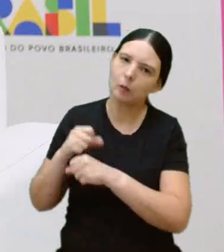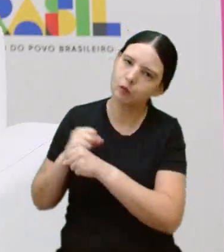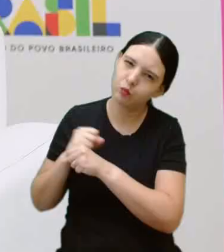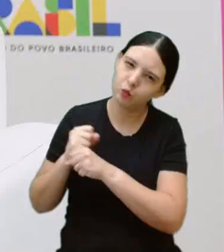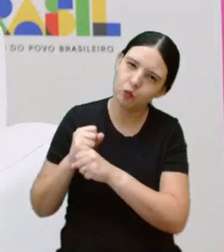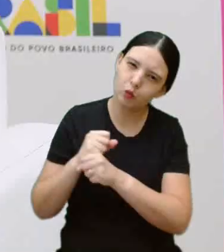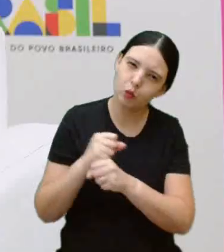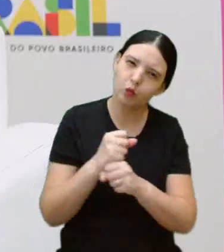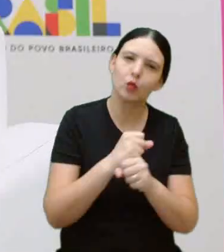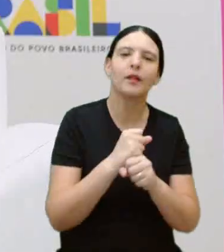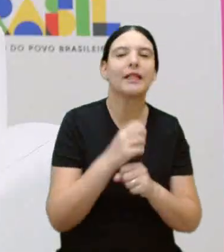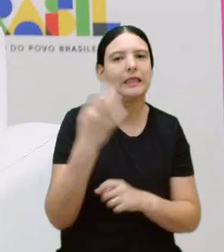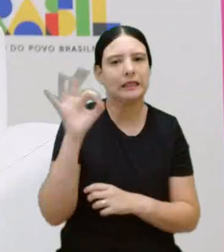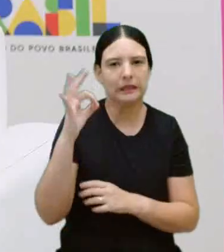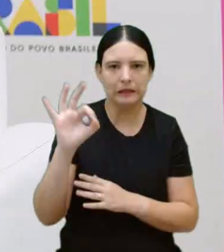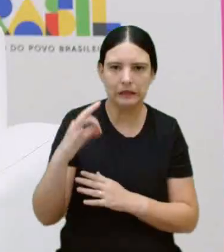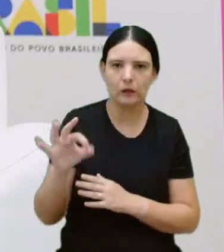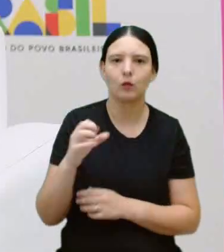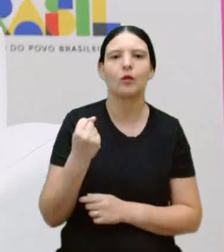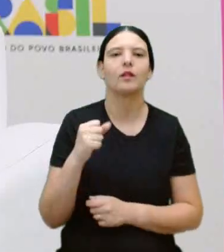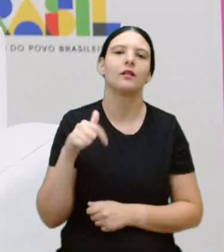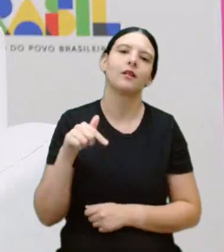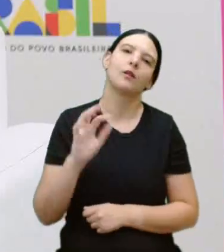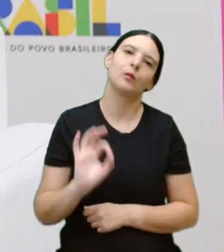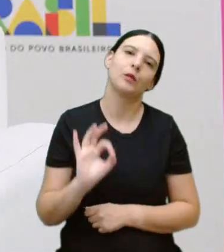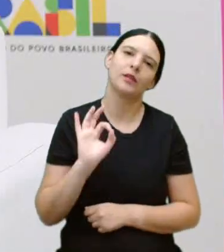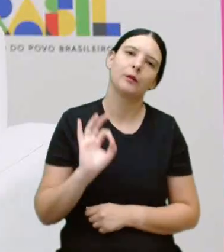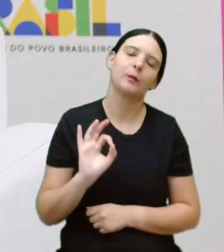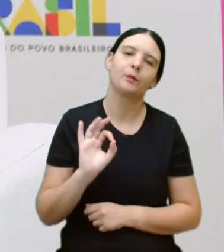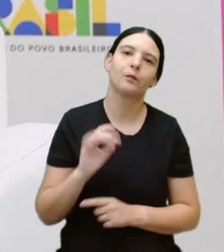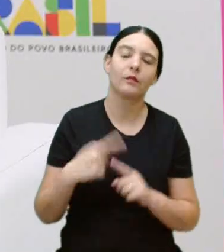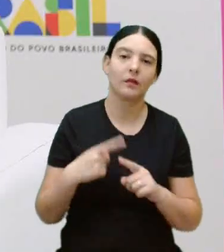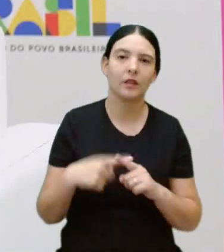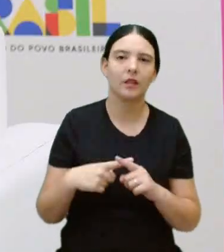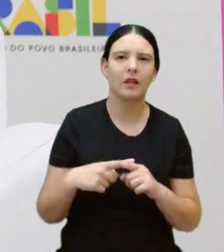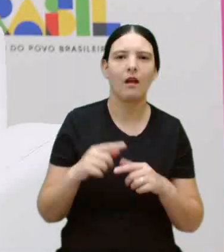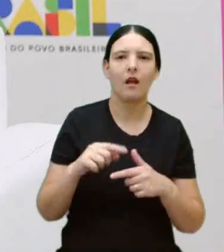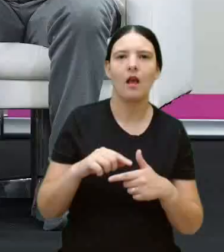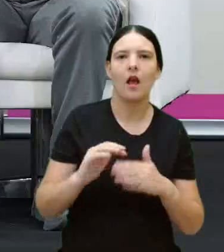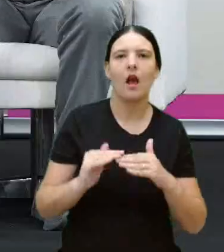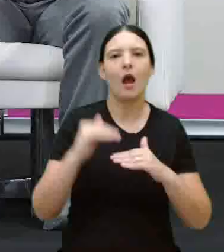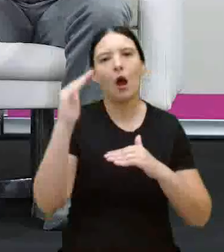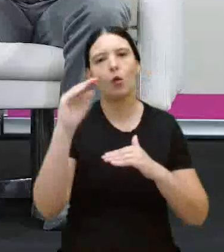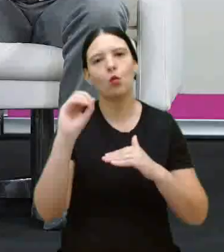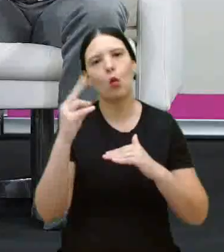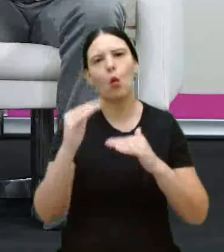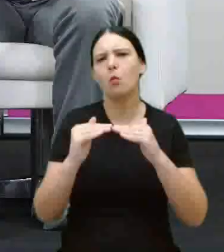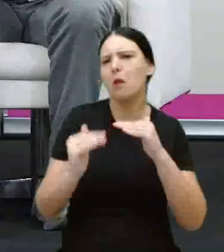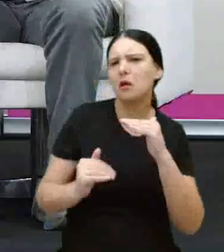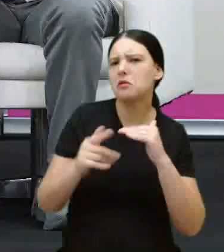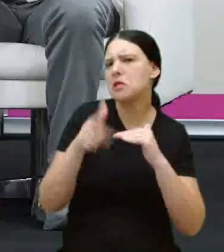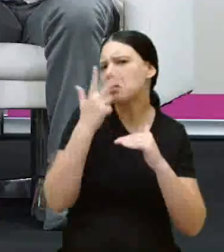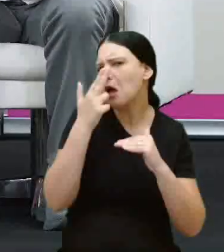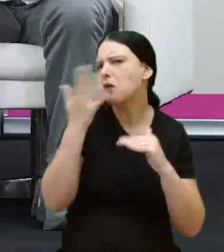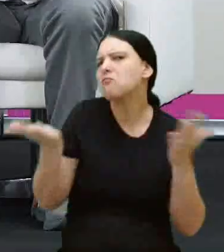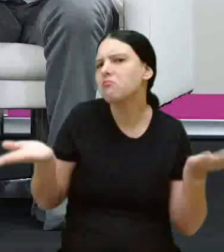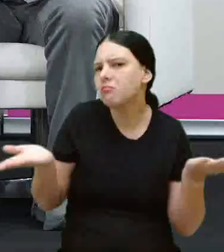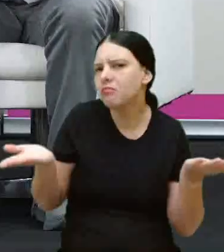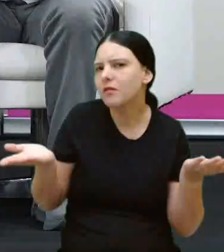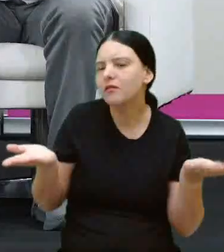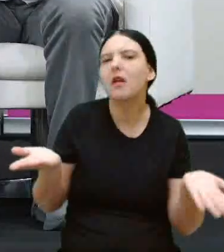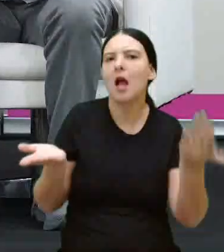acerto de 87%. 87% é alto ou baixo? É alto ou baixo? Ele teve uma